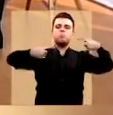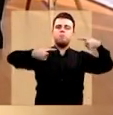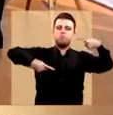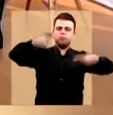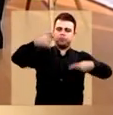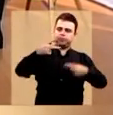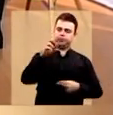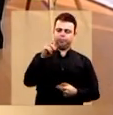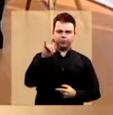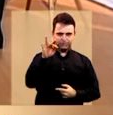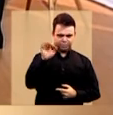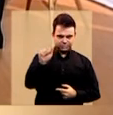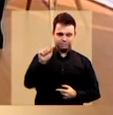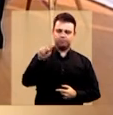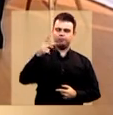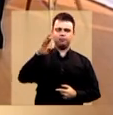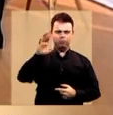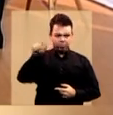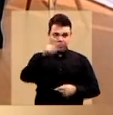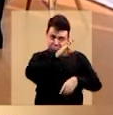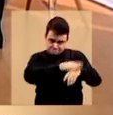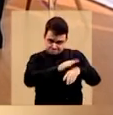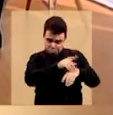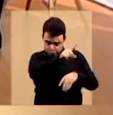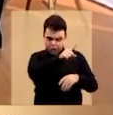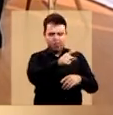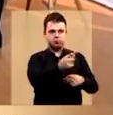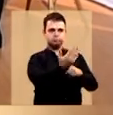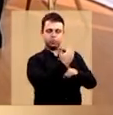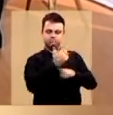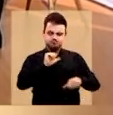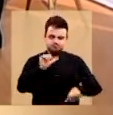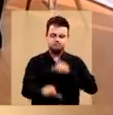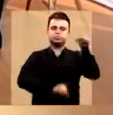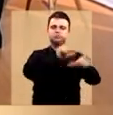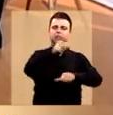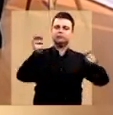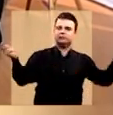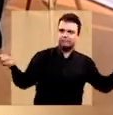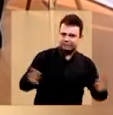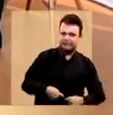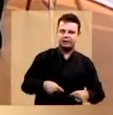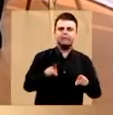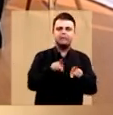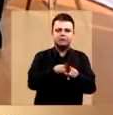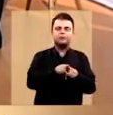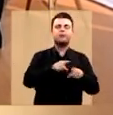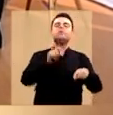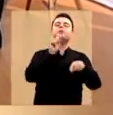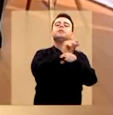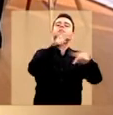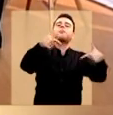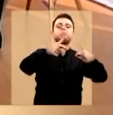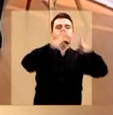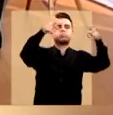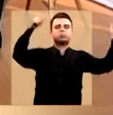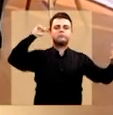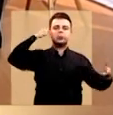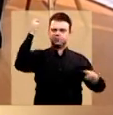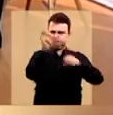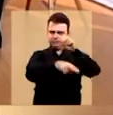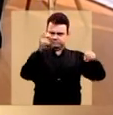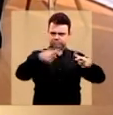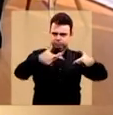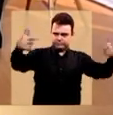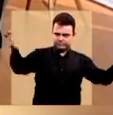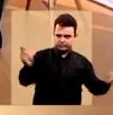públicas pudessem lançar uma lanterna, um caminho para também uma inclusão no mercado de trabalho? É